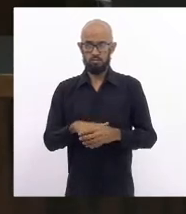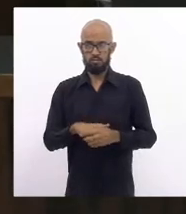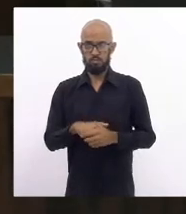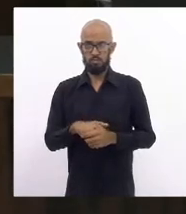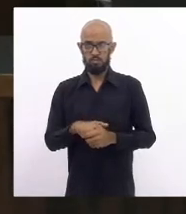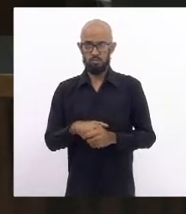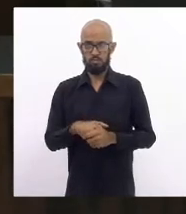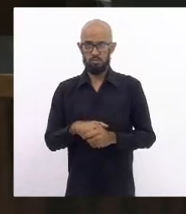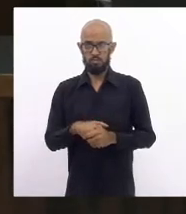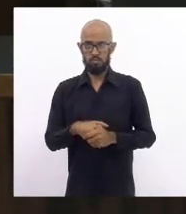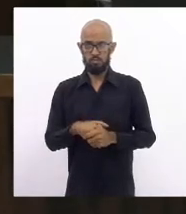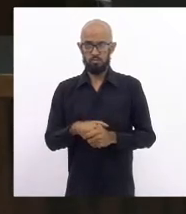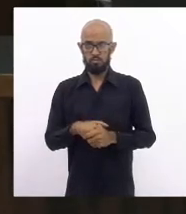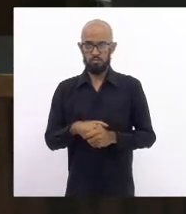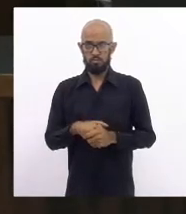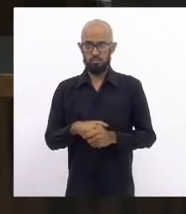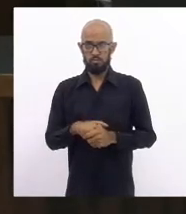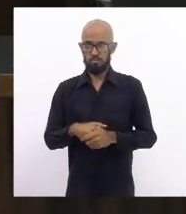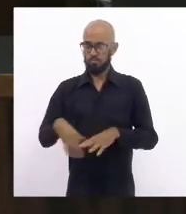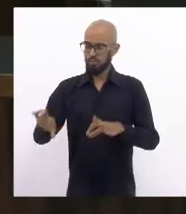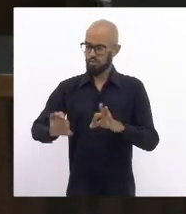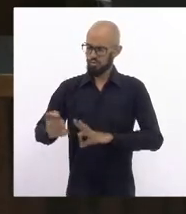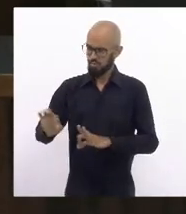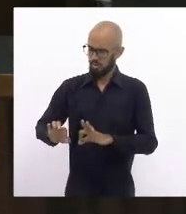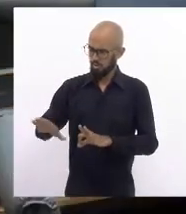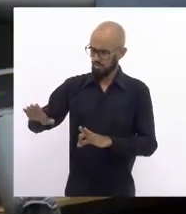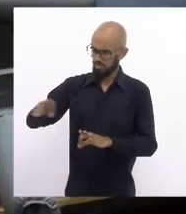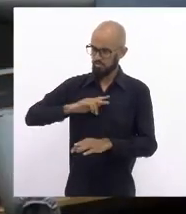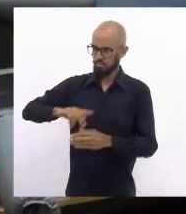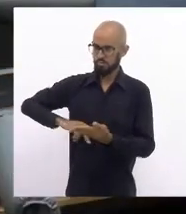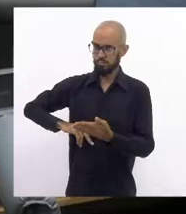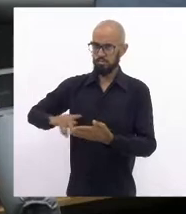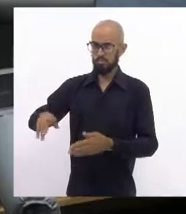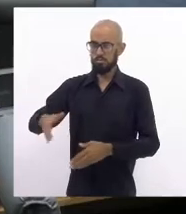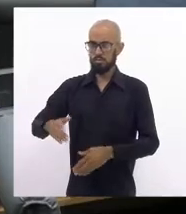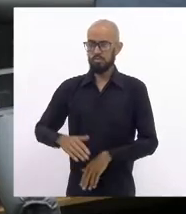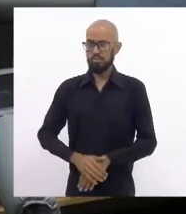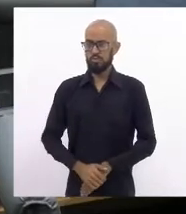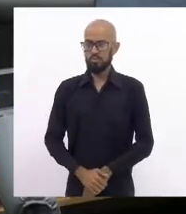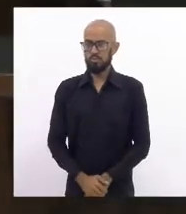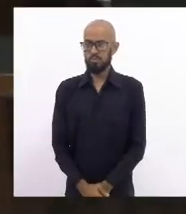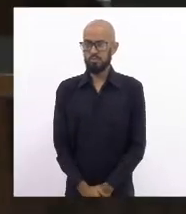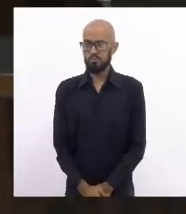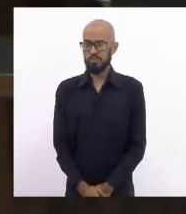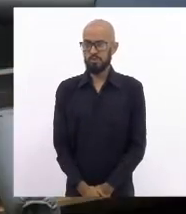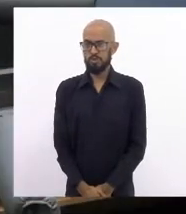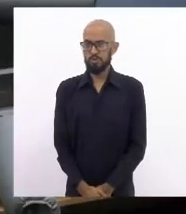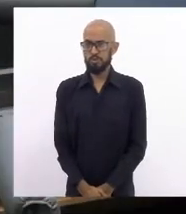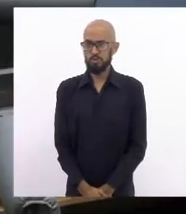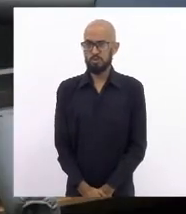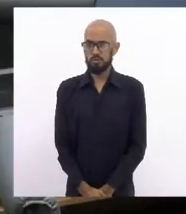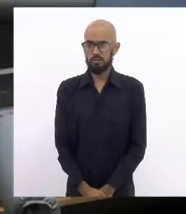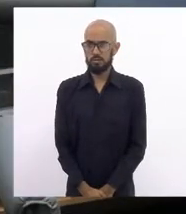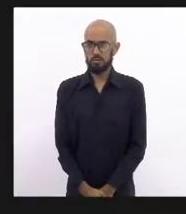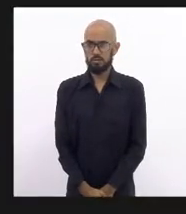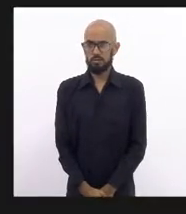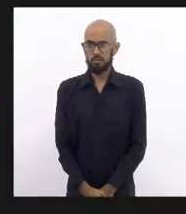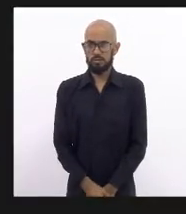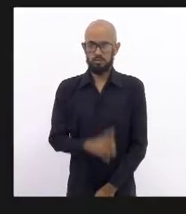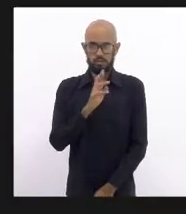Primeiro vamos questão colher, de ordem, presidente. Colher os pareceres. Presidente, Rodrigo Amorim. Pois não, deputado. Pela ordem.